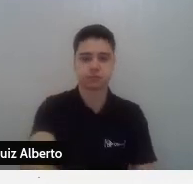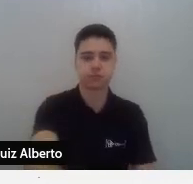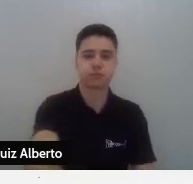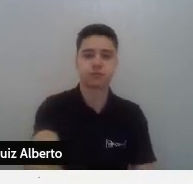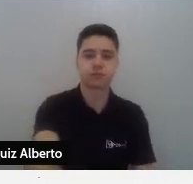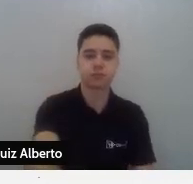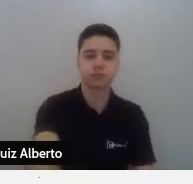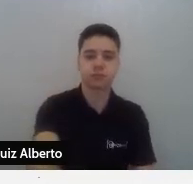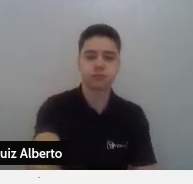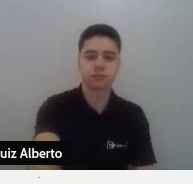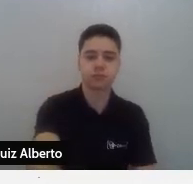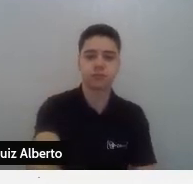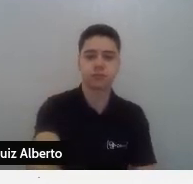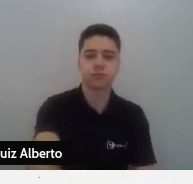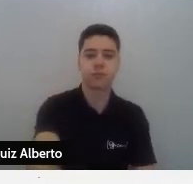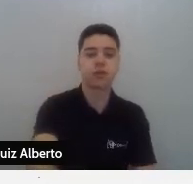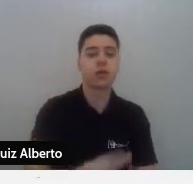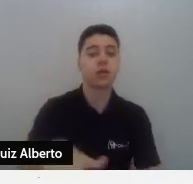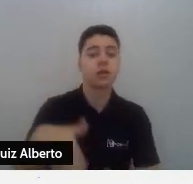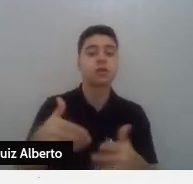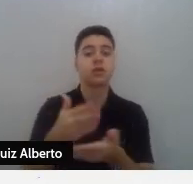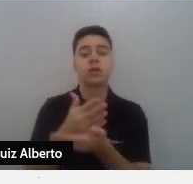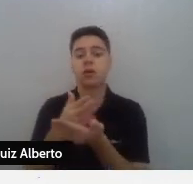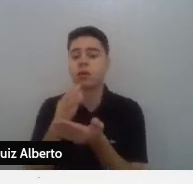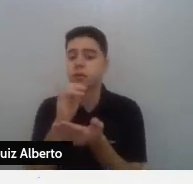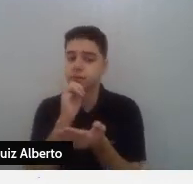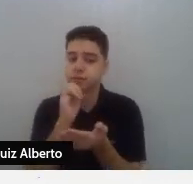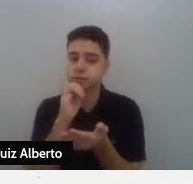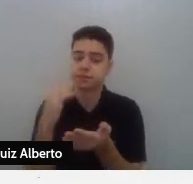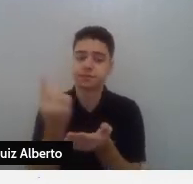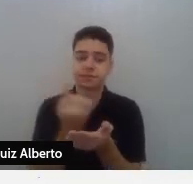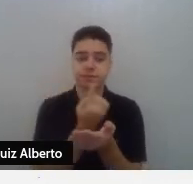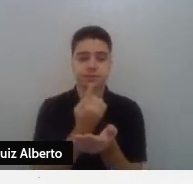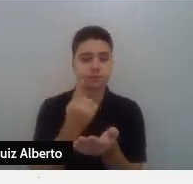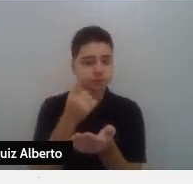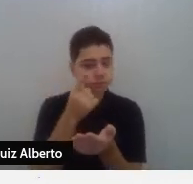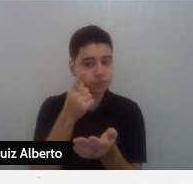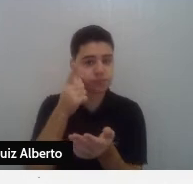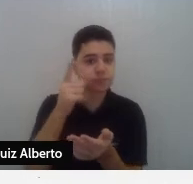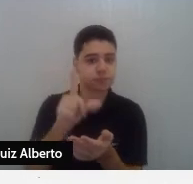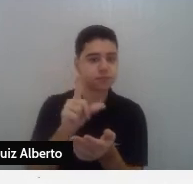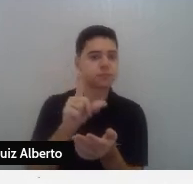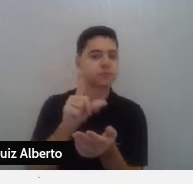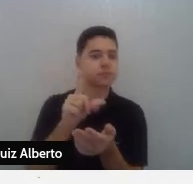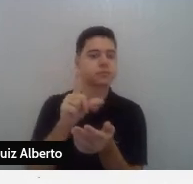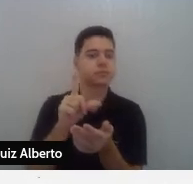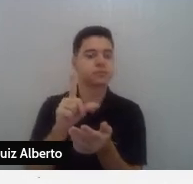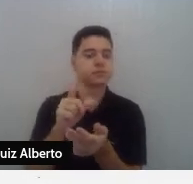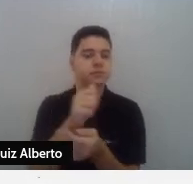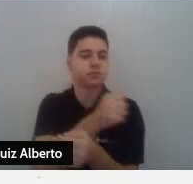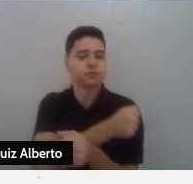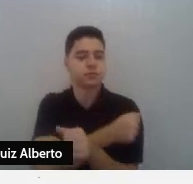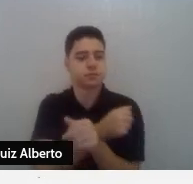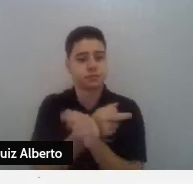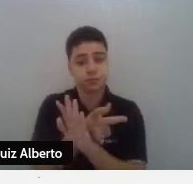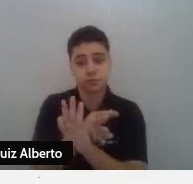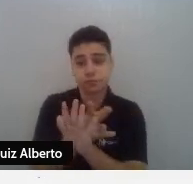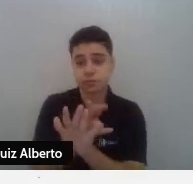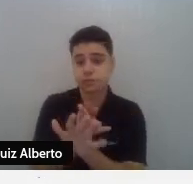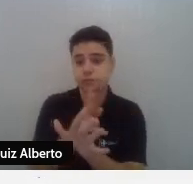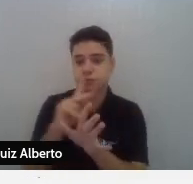temáticas. E a partir daí, a gente consegue que os alunos possam depois